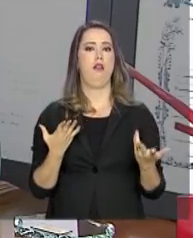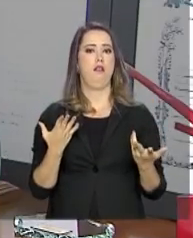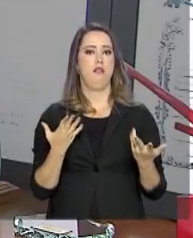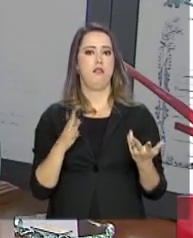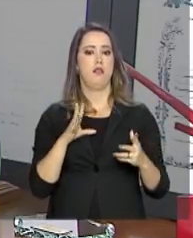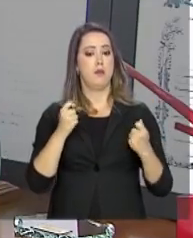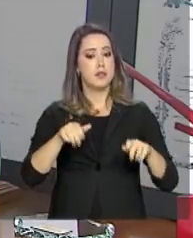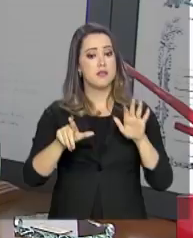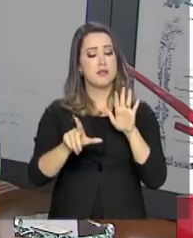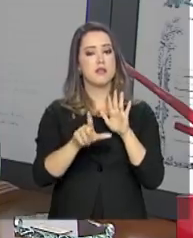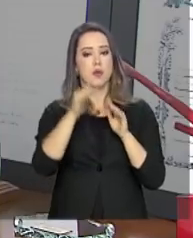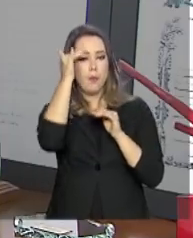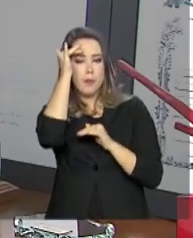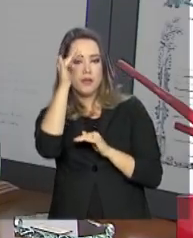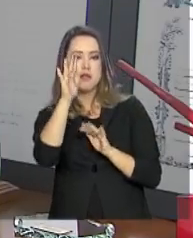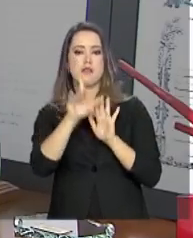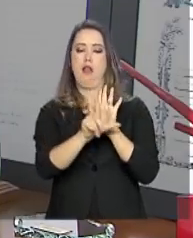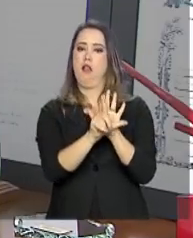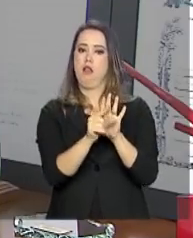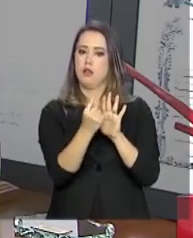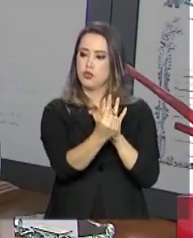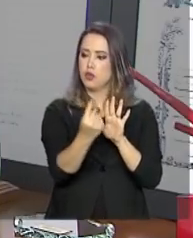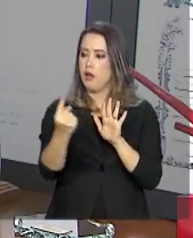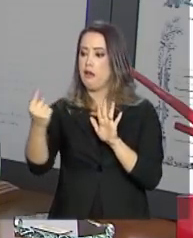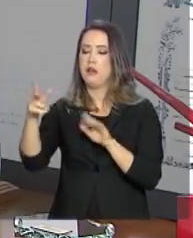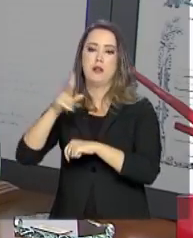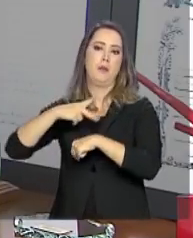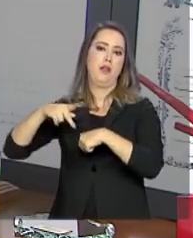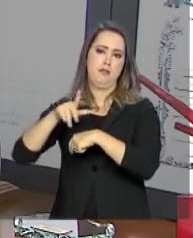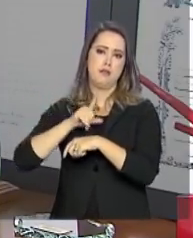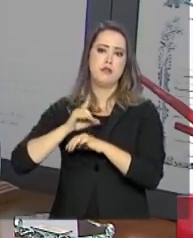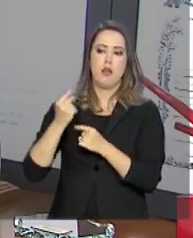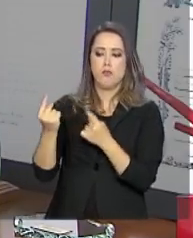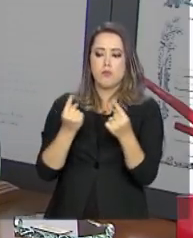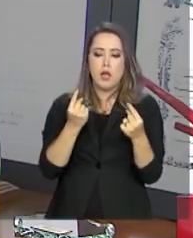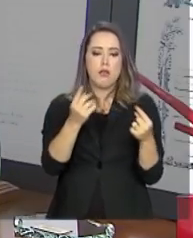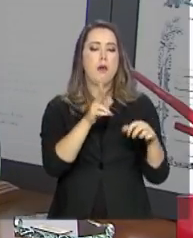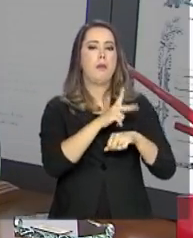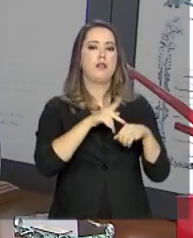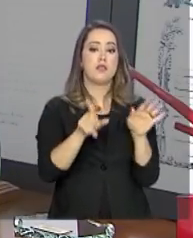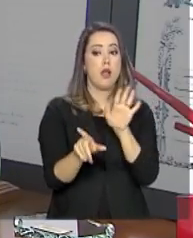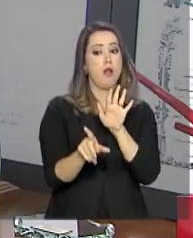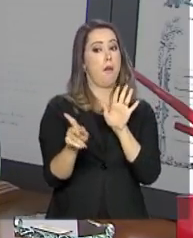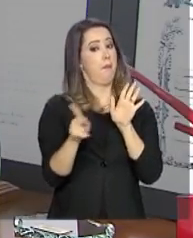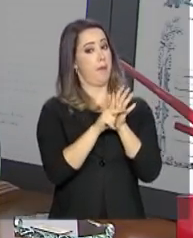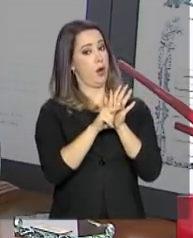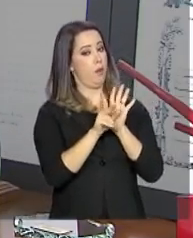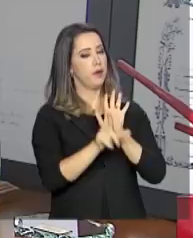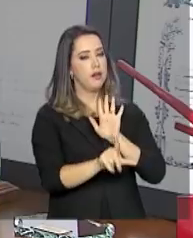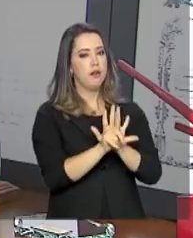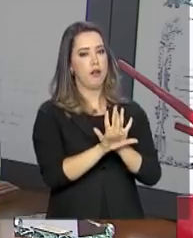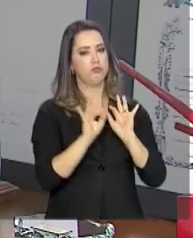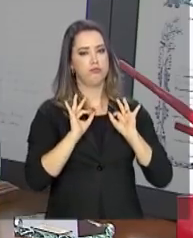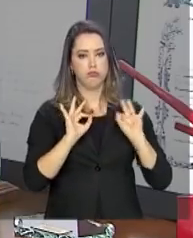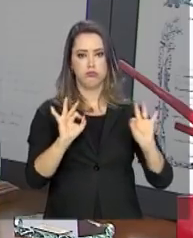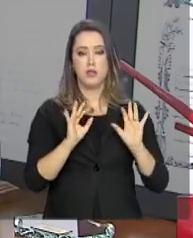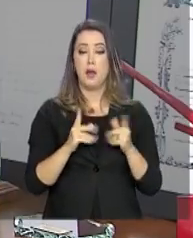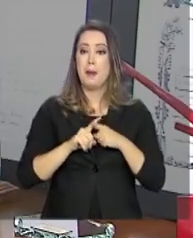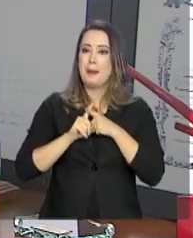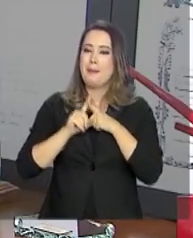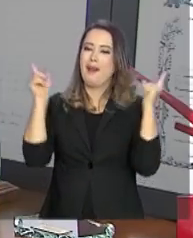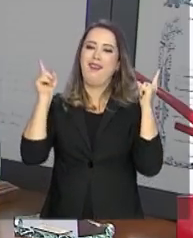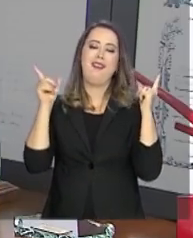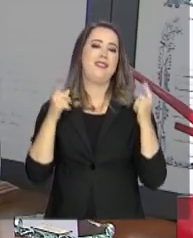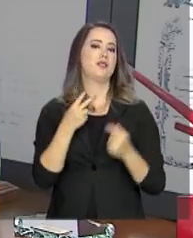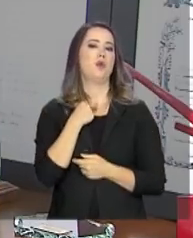as leis dos países a gente entende que a cada país tem uma legislação é específica mas